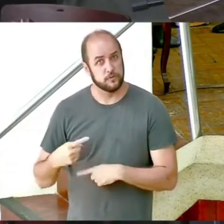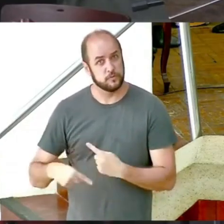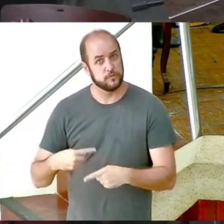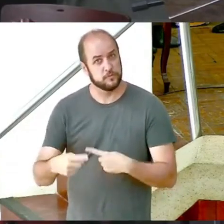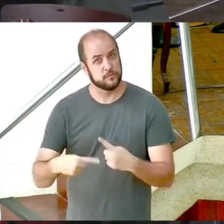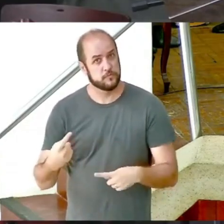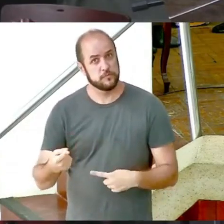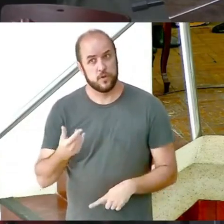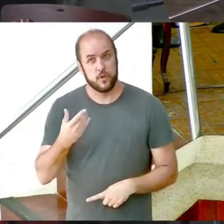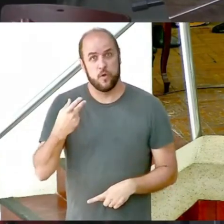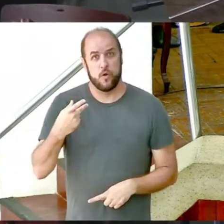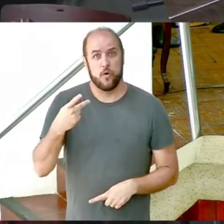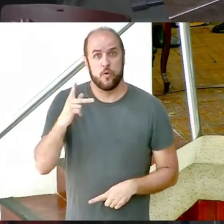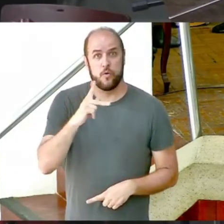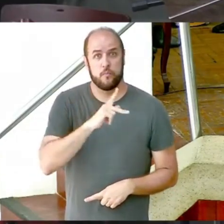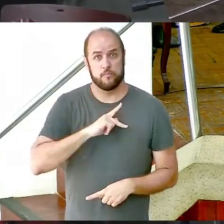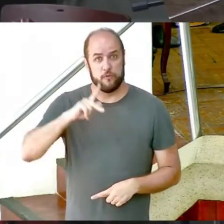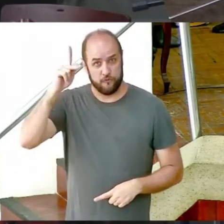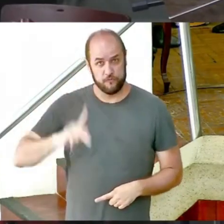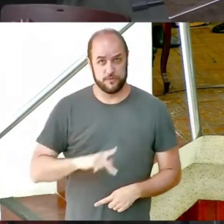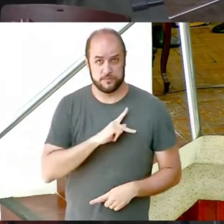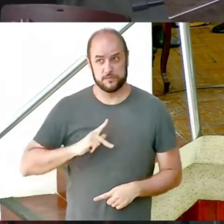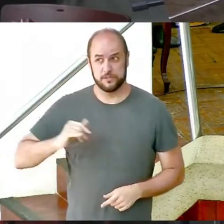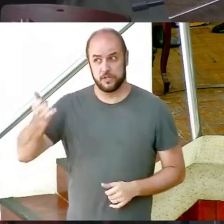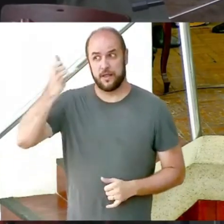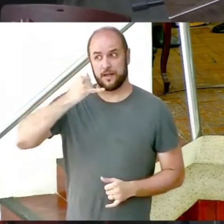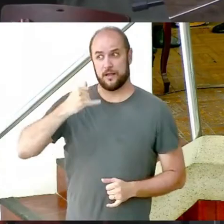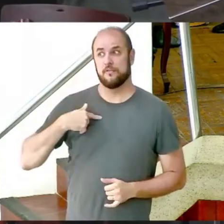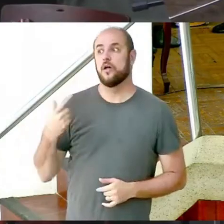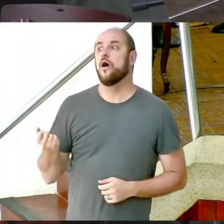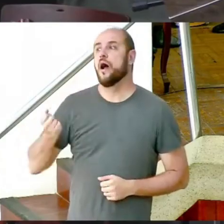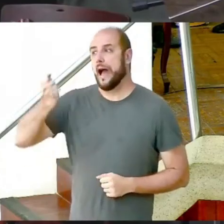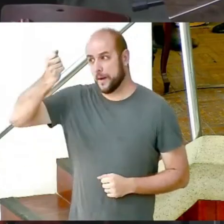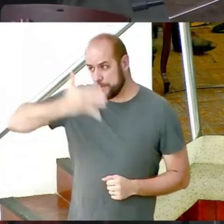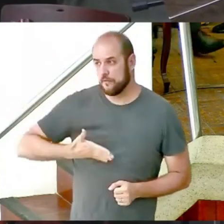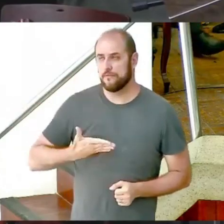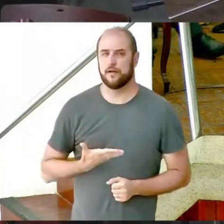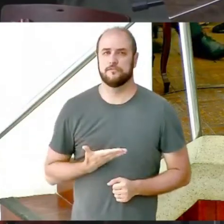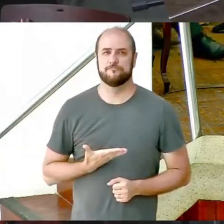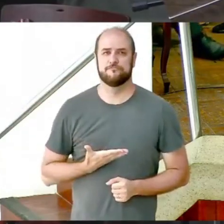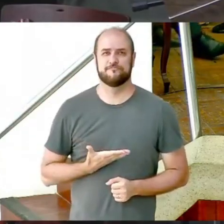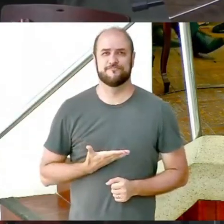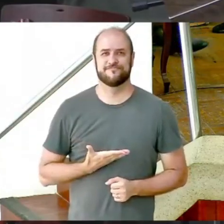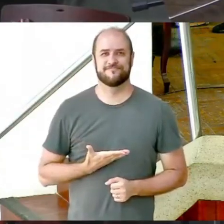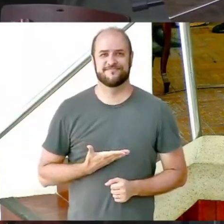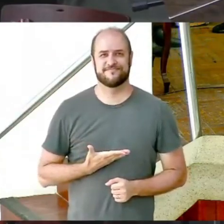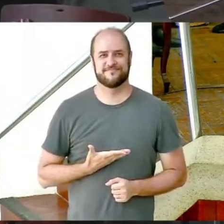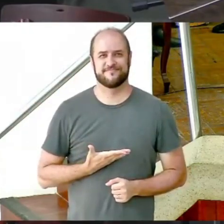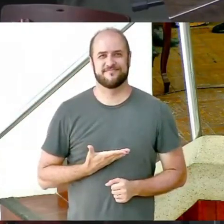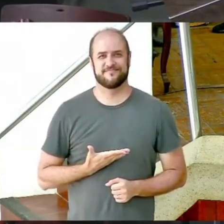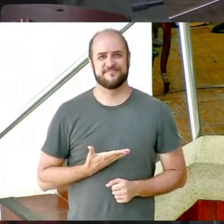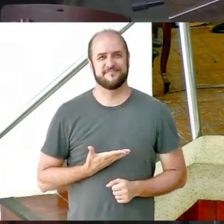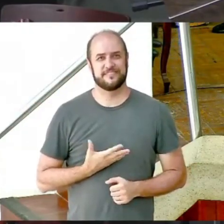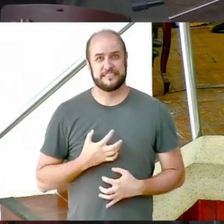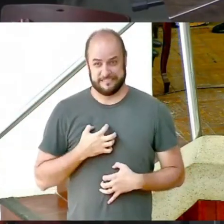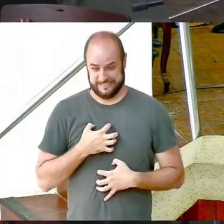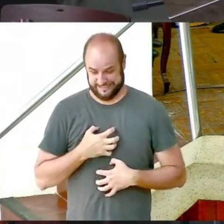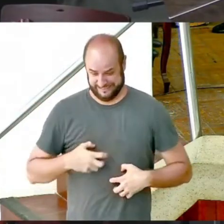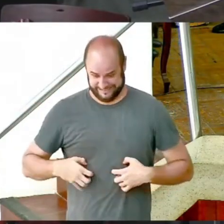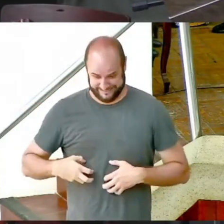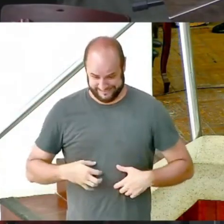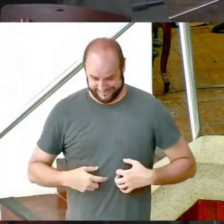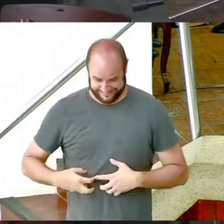telefonema do vice-presidente do conselho dizendo: pastor, o seu projeto foi aprovado. E aí começou a me dar um frio na